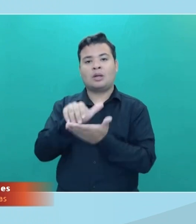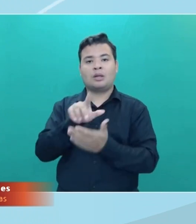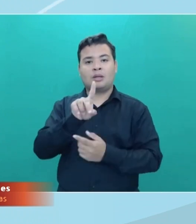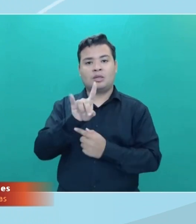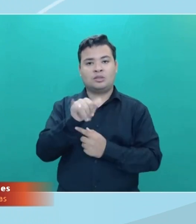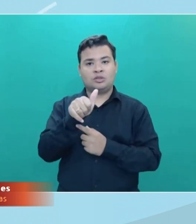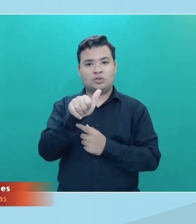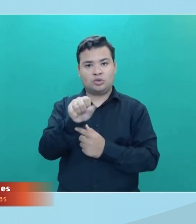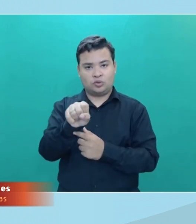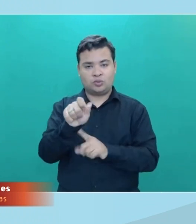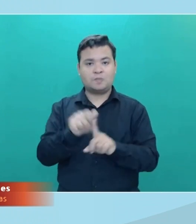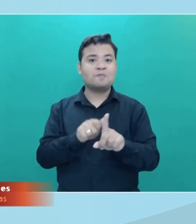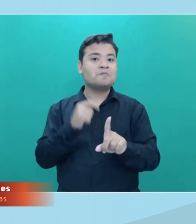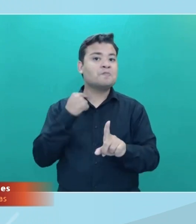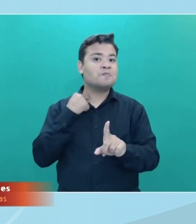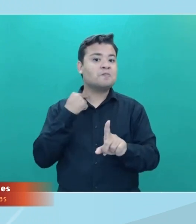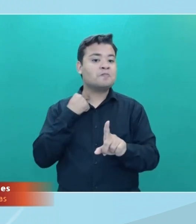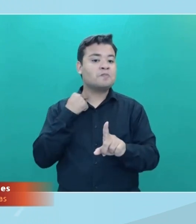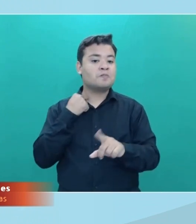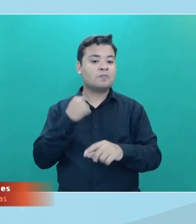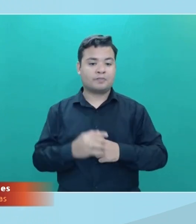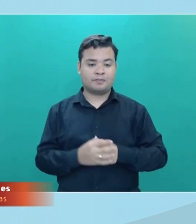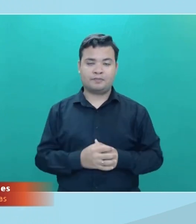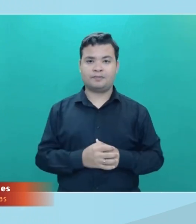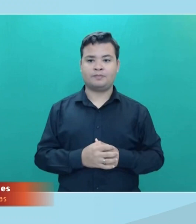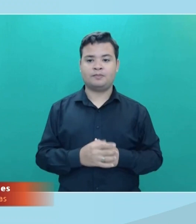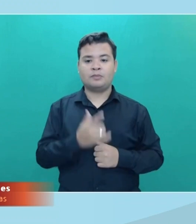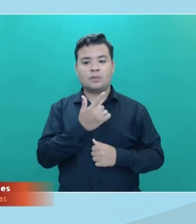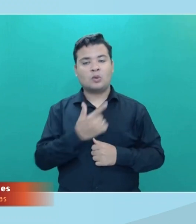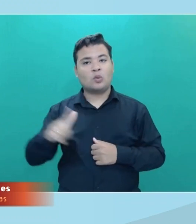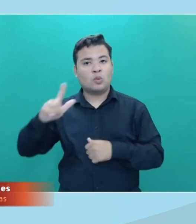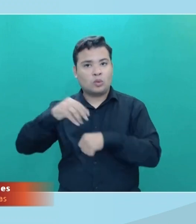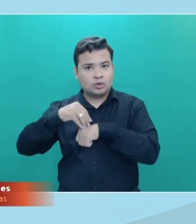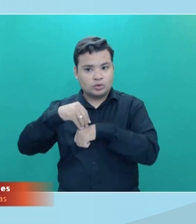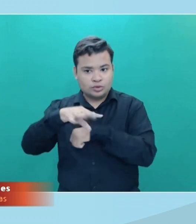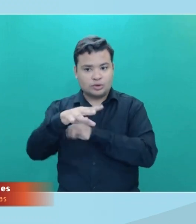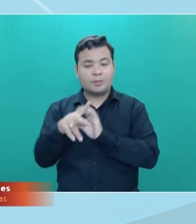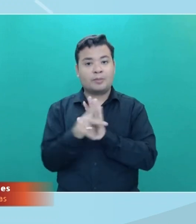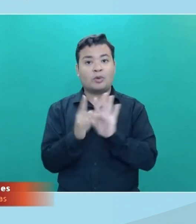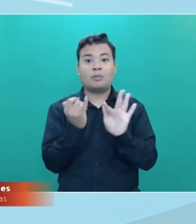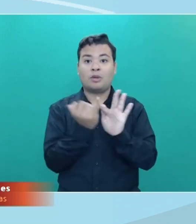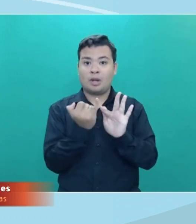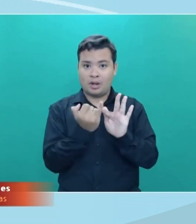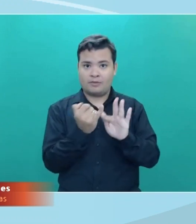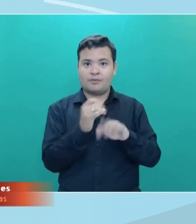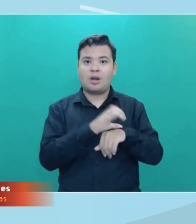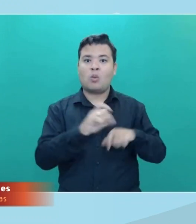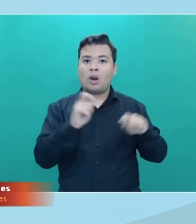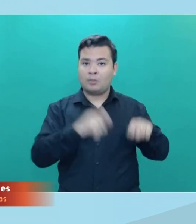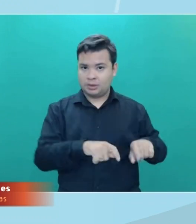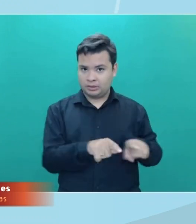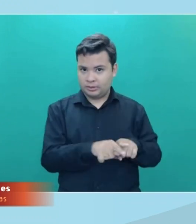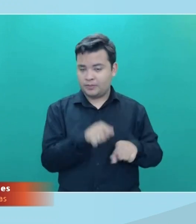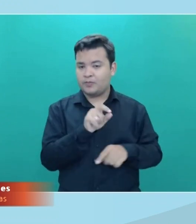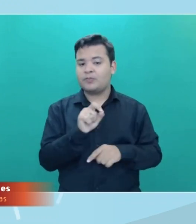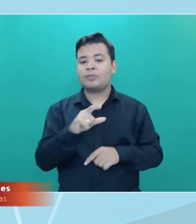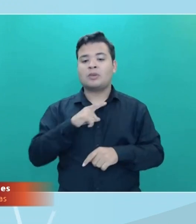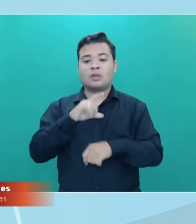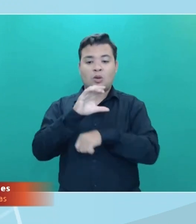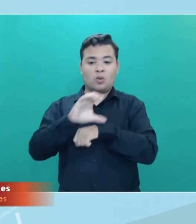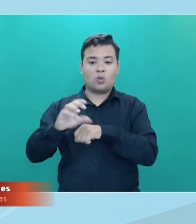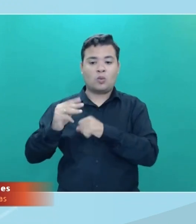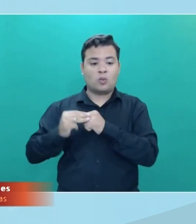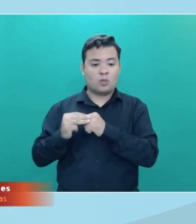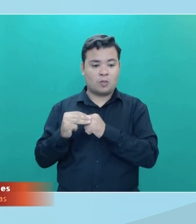maio. E outra dica de capacitação do IFG também. Estão abertas as inscrições para o curso de mestrado